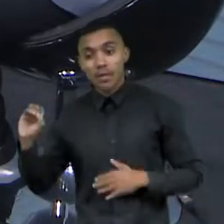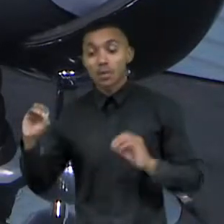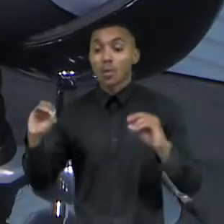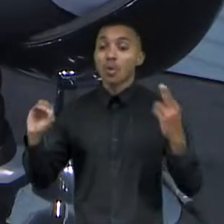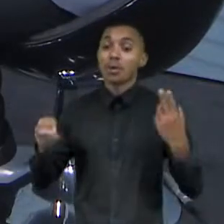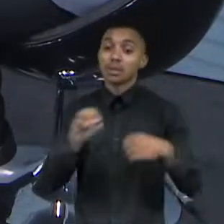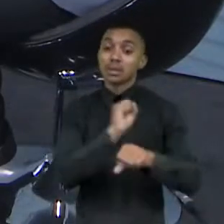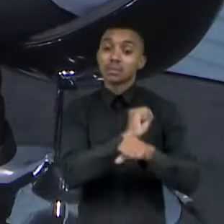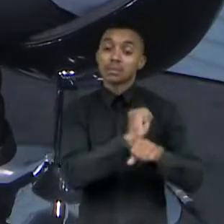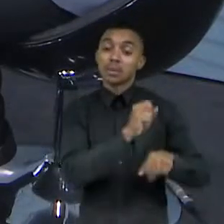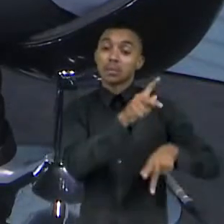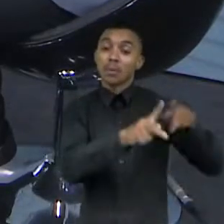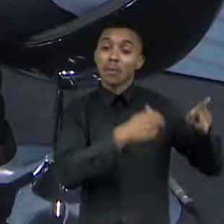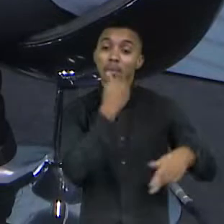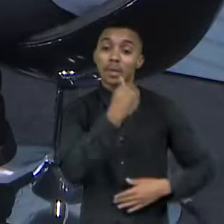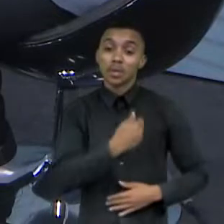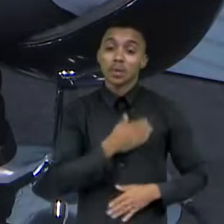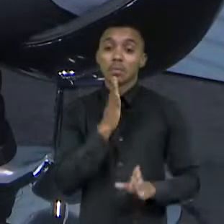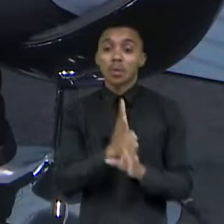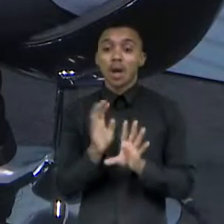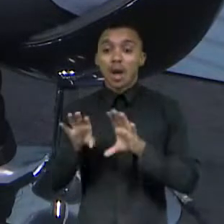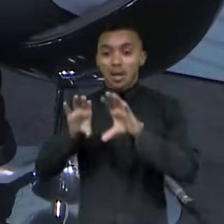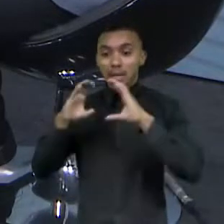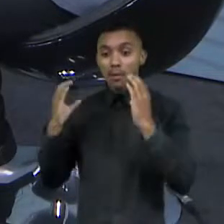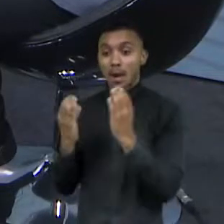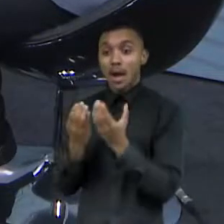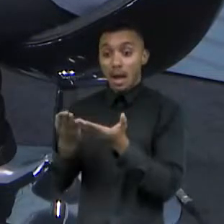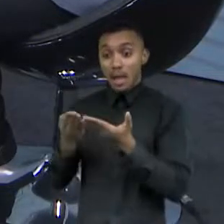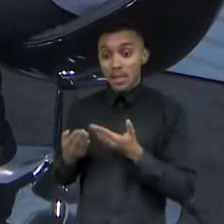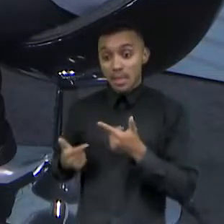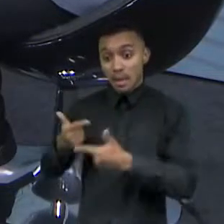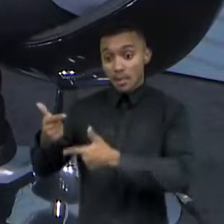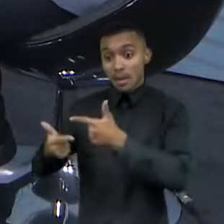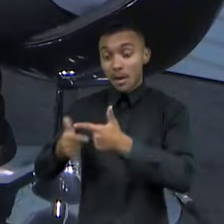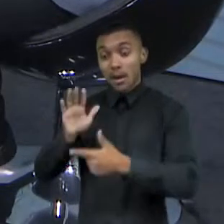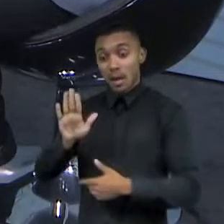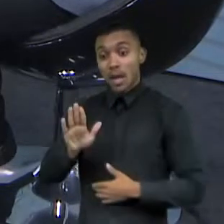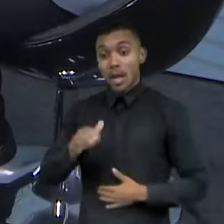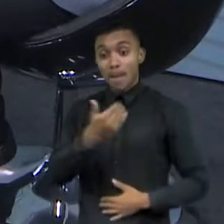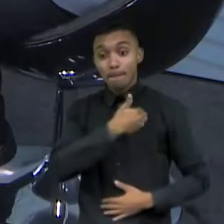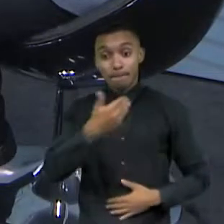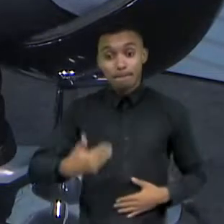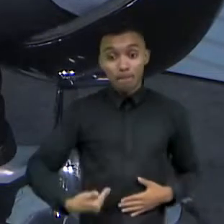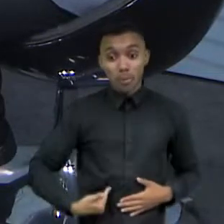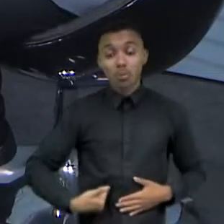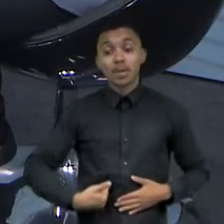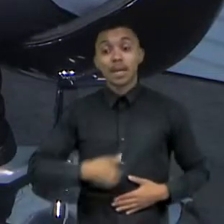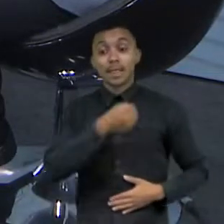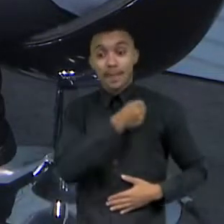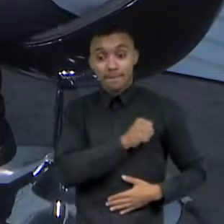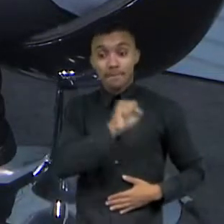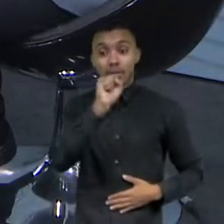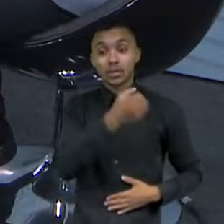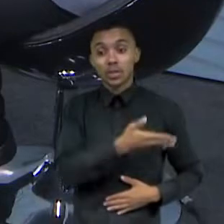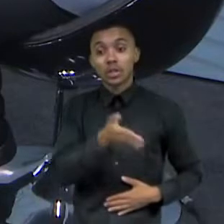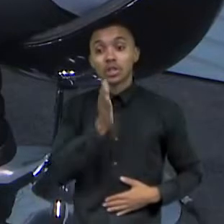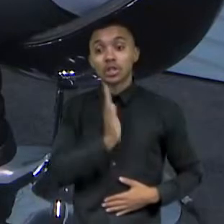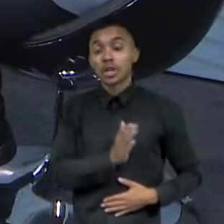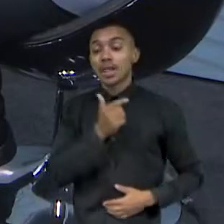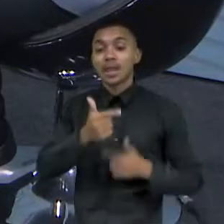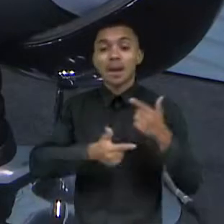Porque tem o escritório Frei Tito, faz esse trabalho, mas é bom lembrar também que a Defensoria Pública tem como